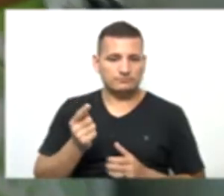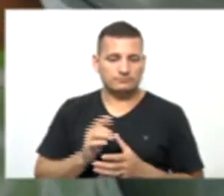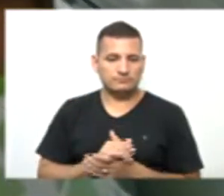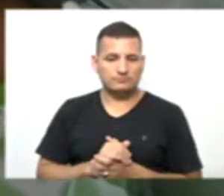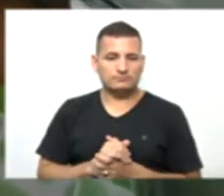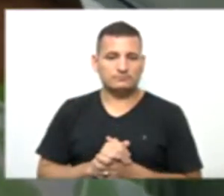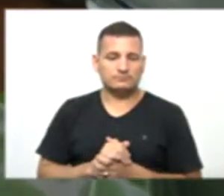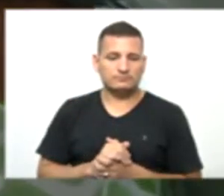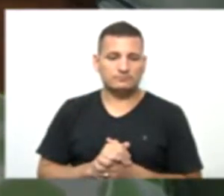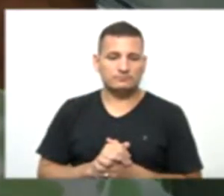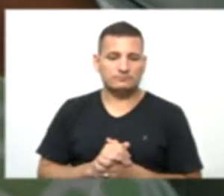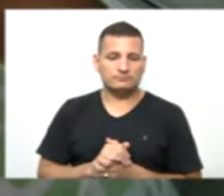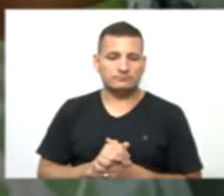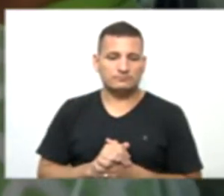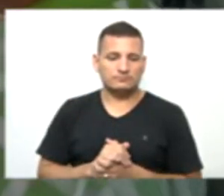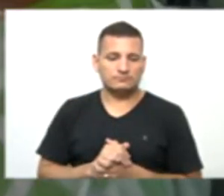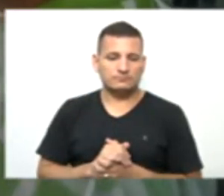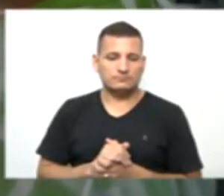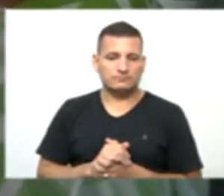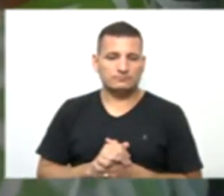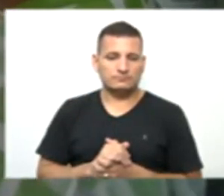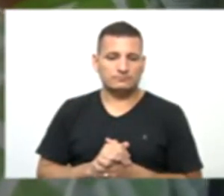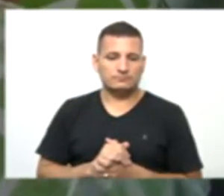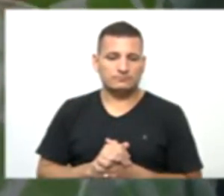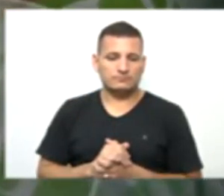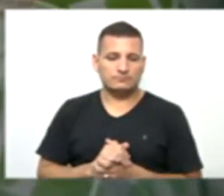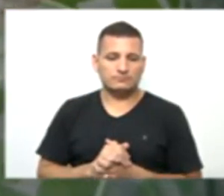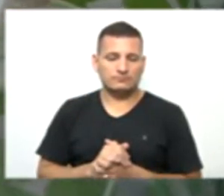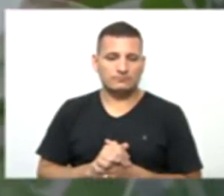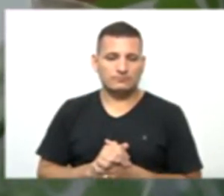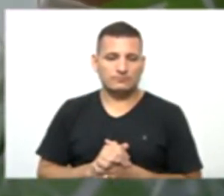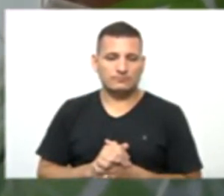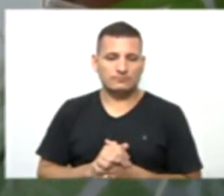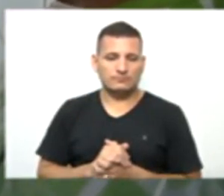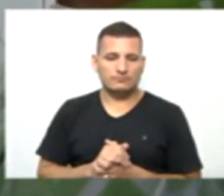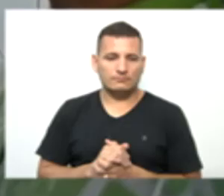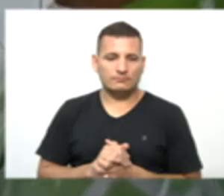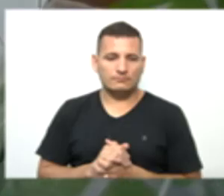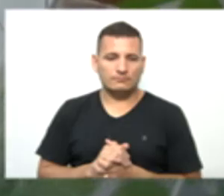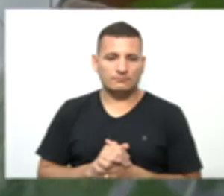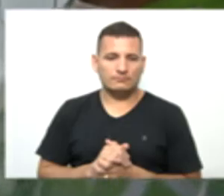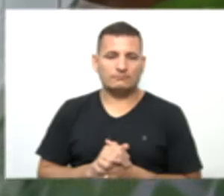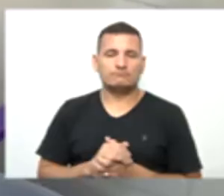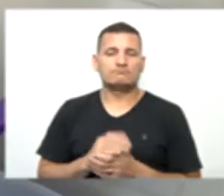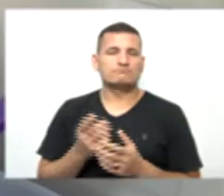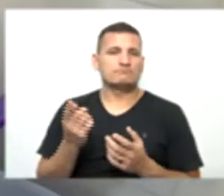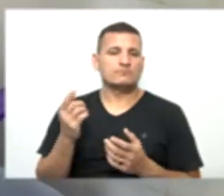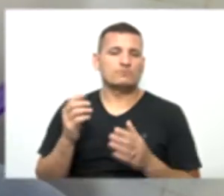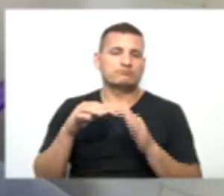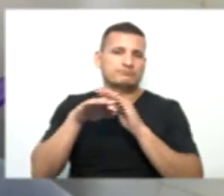ele vai passar esse peixe depois de lavado, ele vai passar para cá.